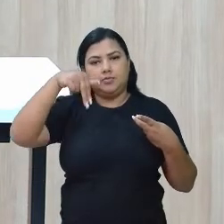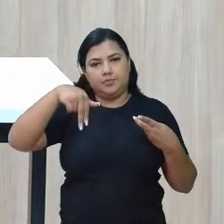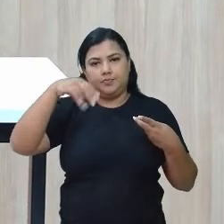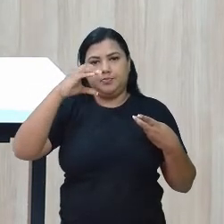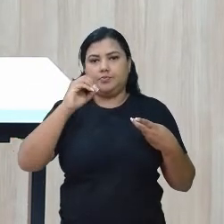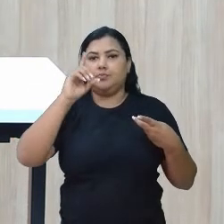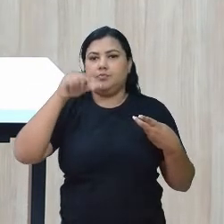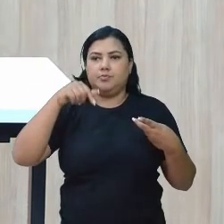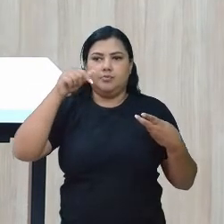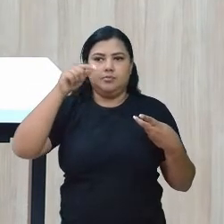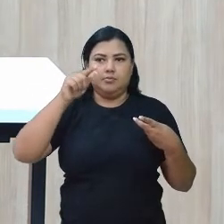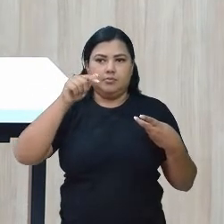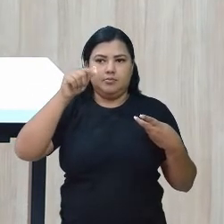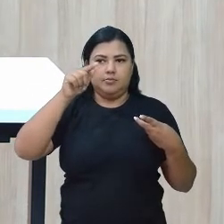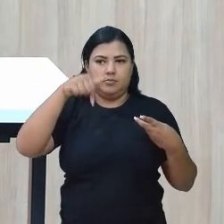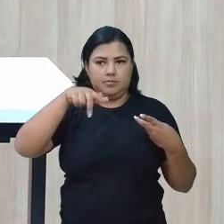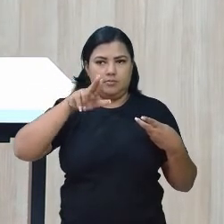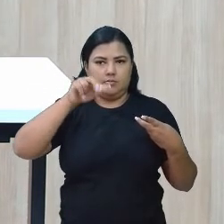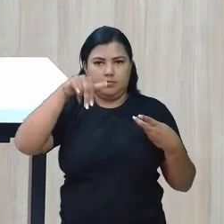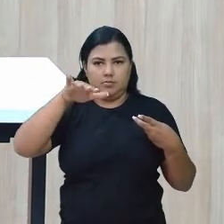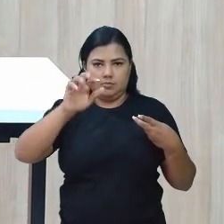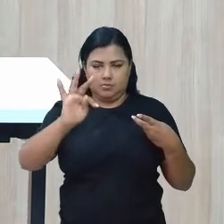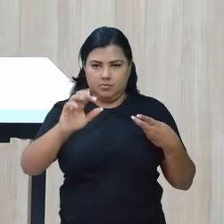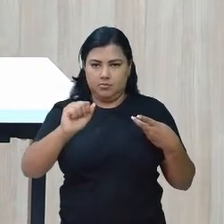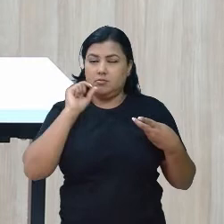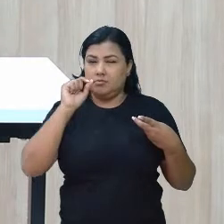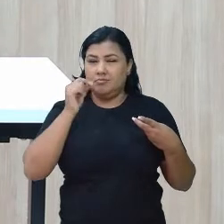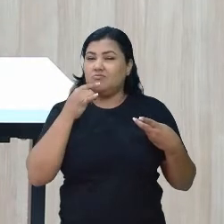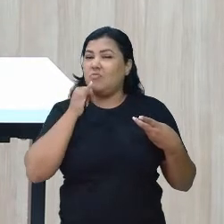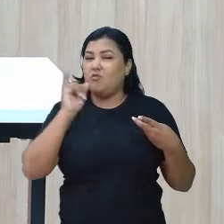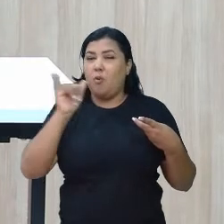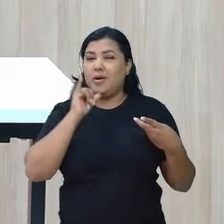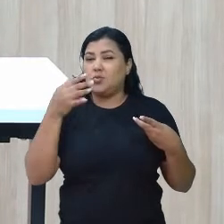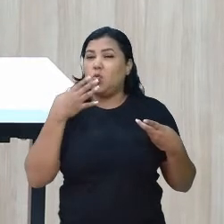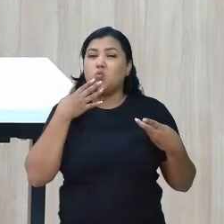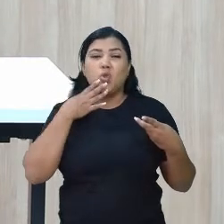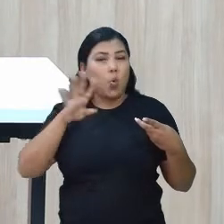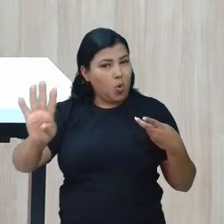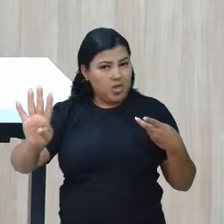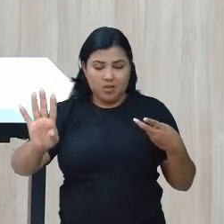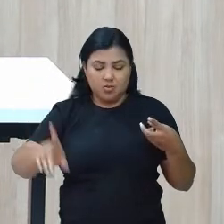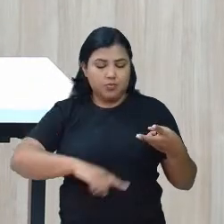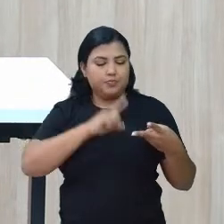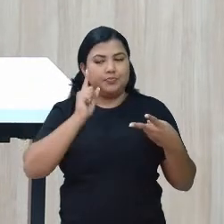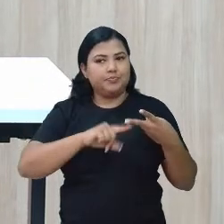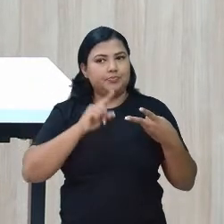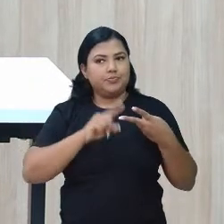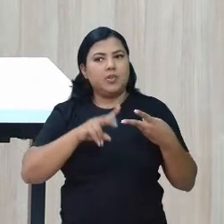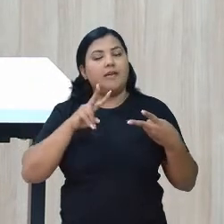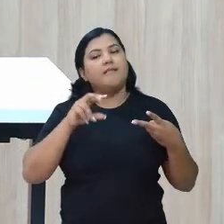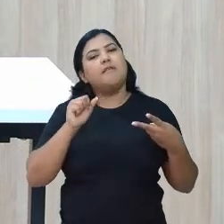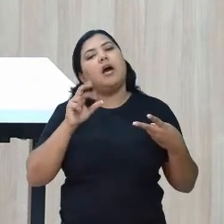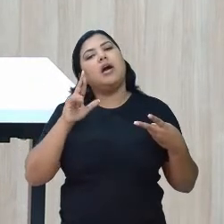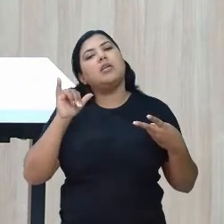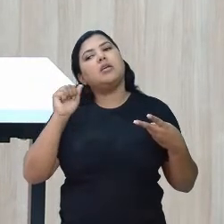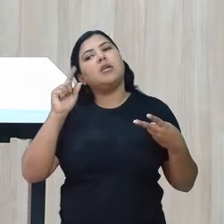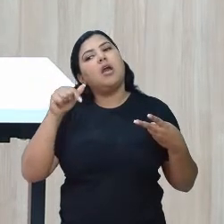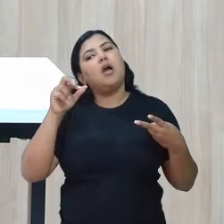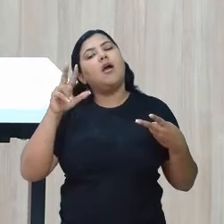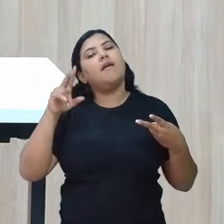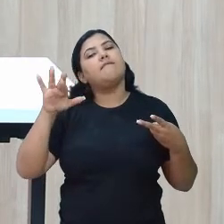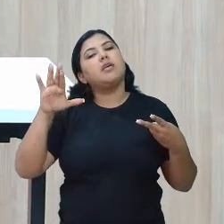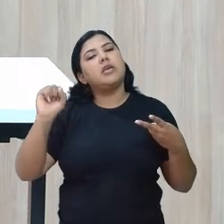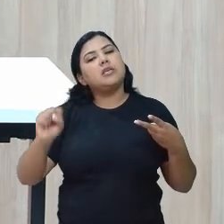informação desconhecida, aquilo que é desconhecido. Já a letra como variável está mais associado com outros